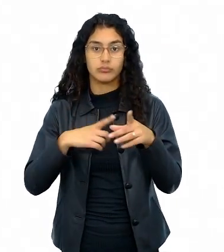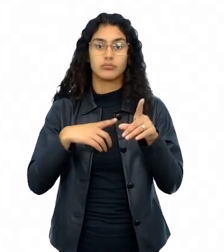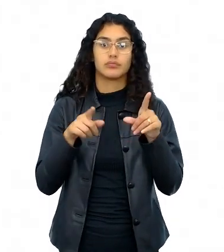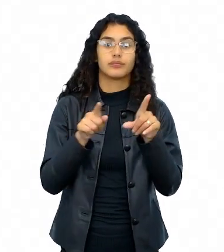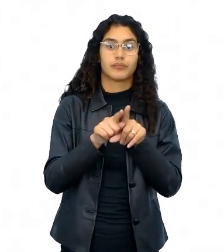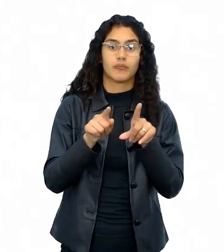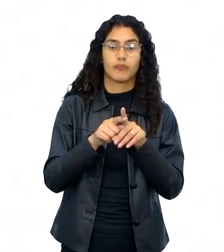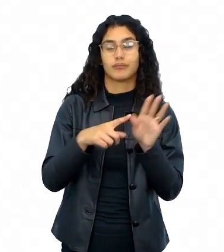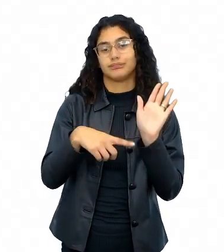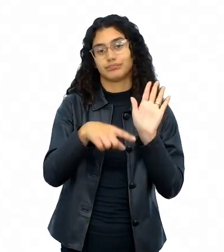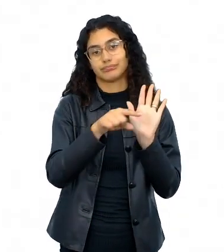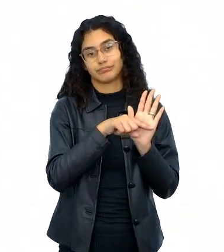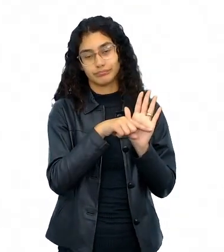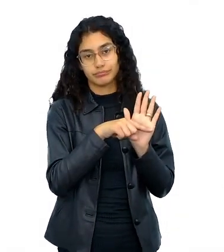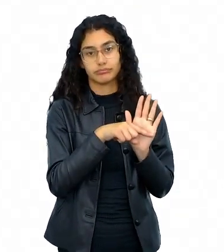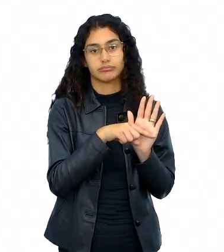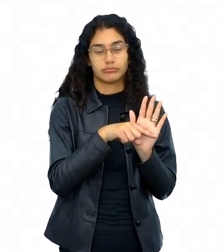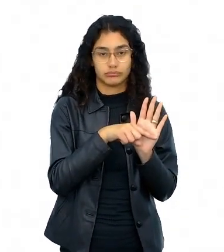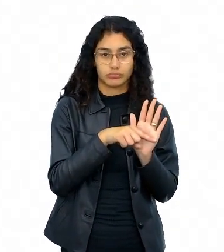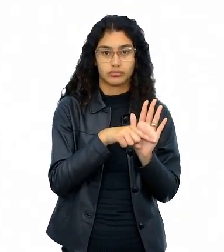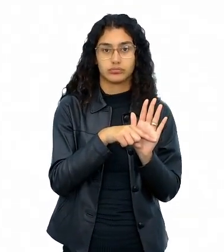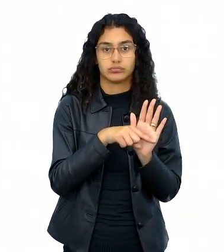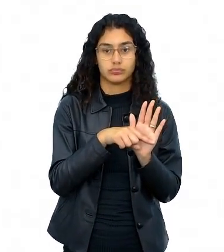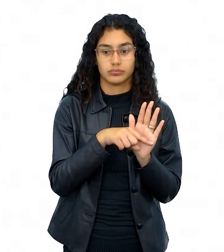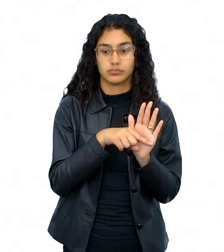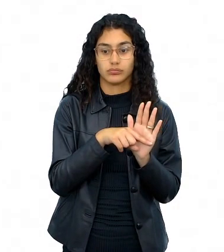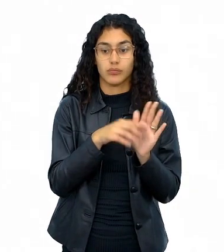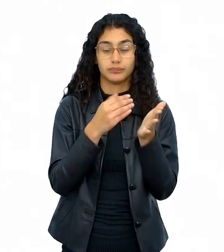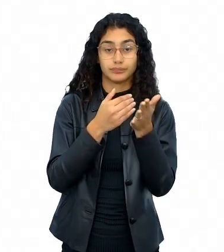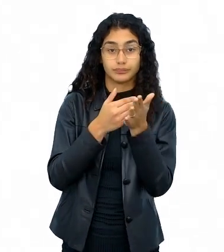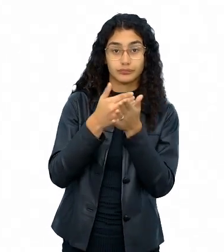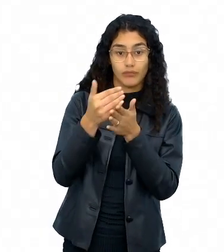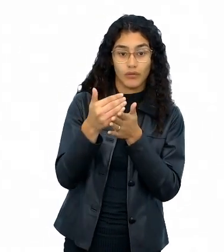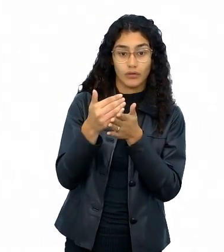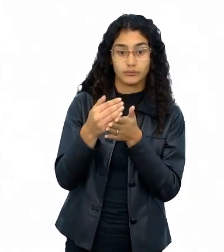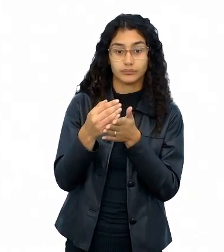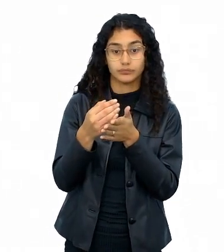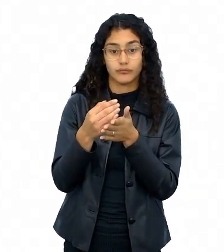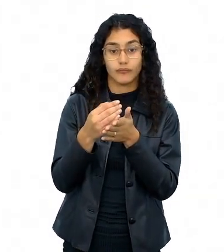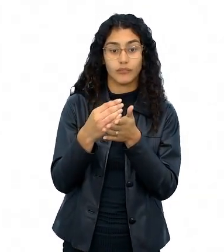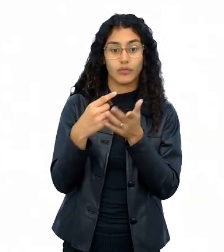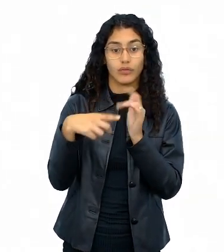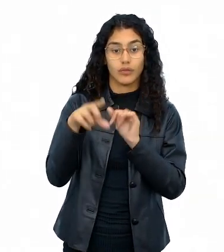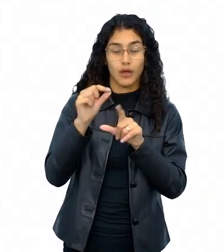expoente negativo, entra na definição de